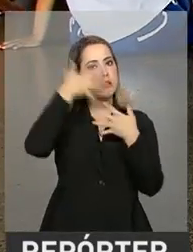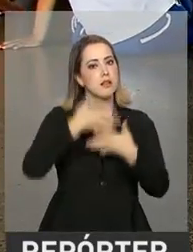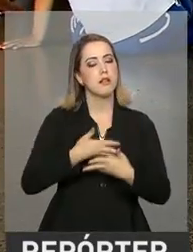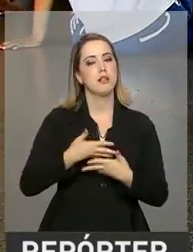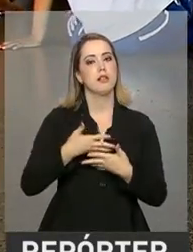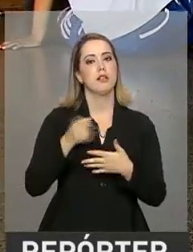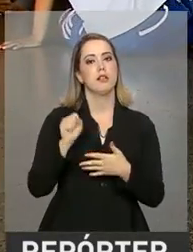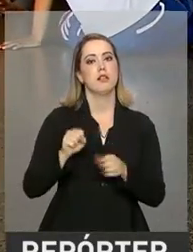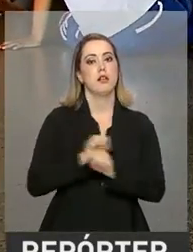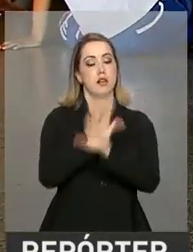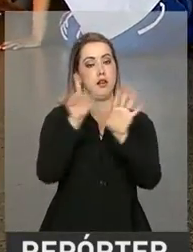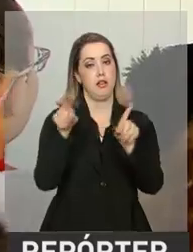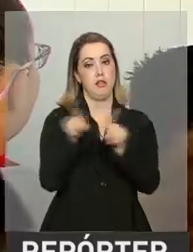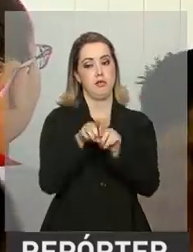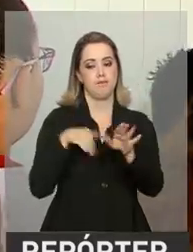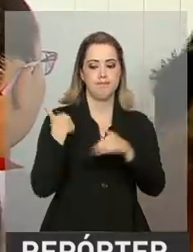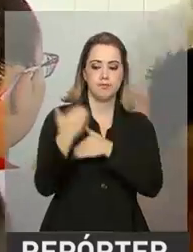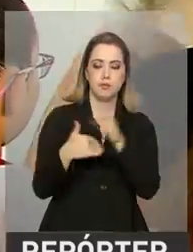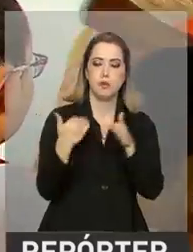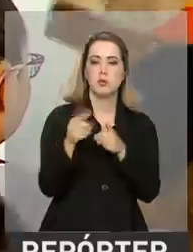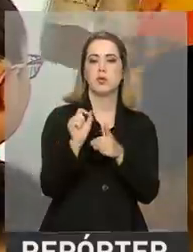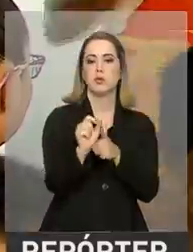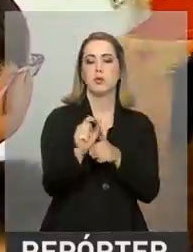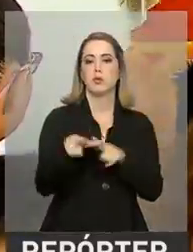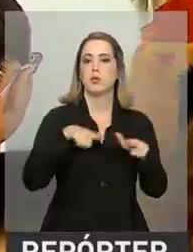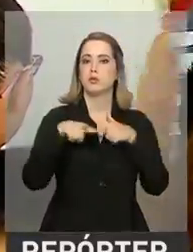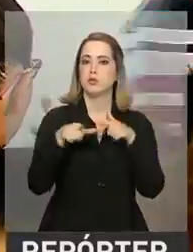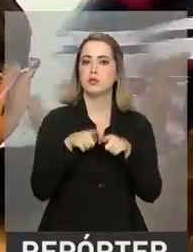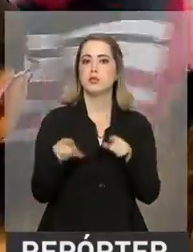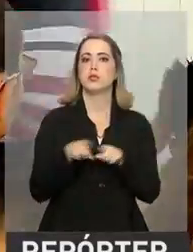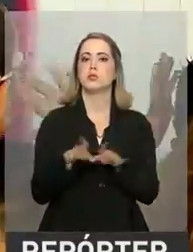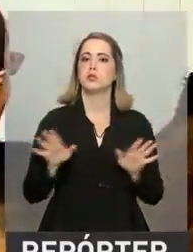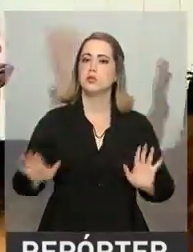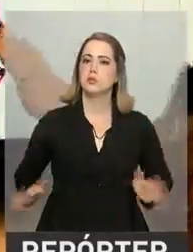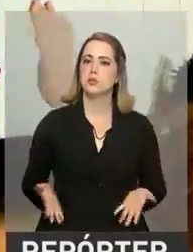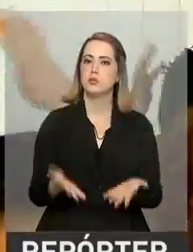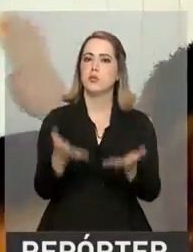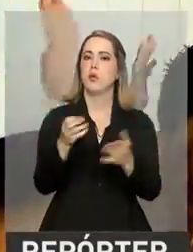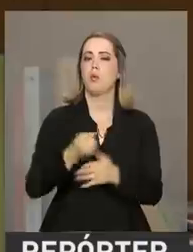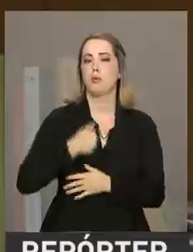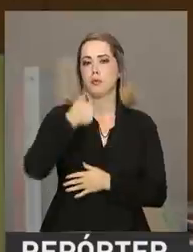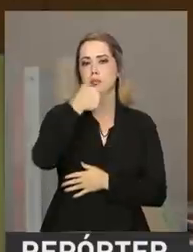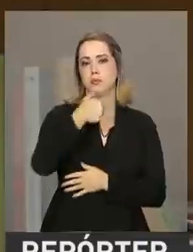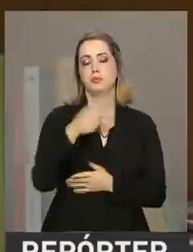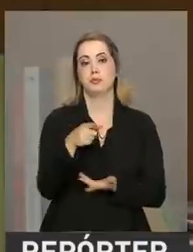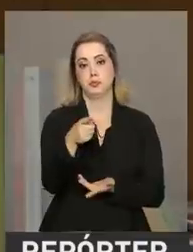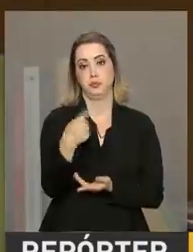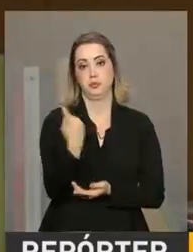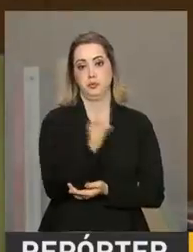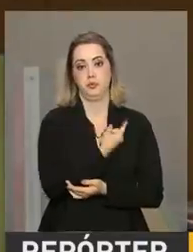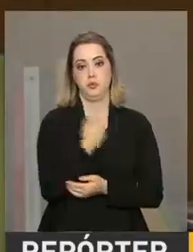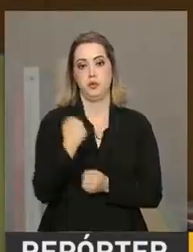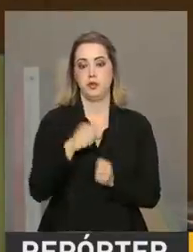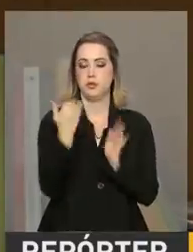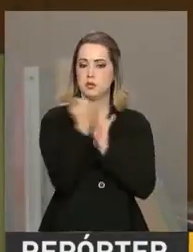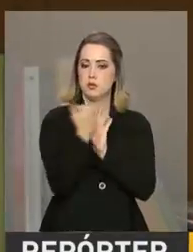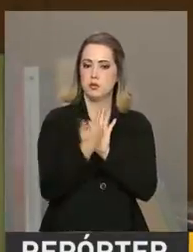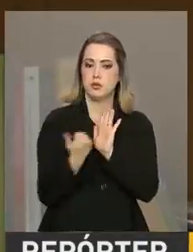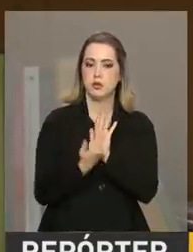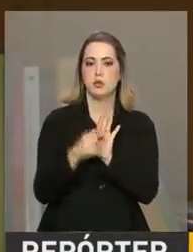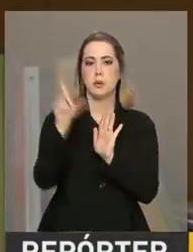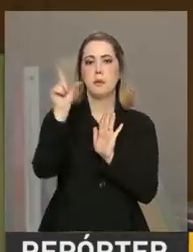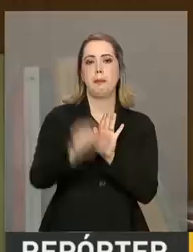maior acompanhamento das ações, além de valorização de professores com bom desempenho. Precisávamos de um programa que fosse